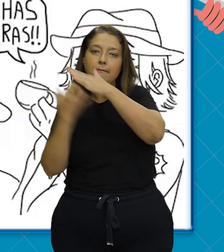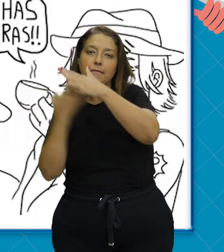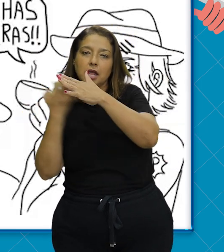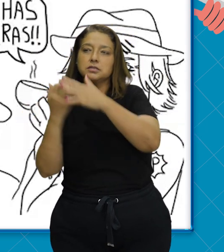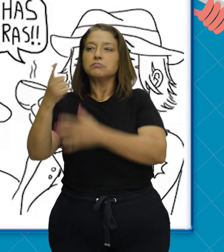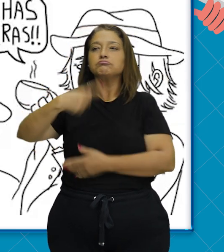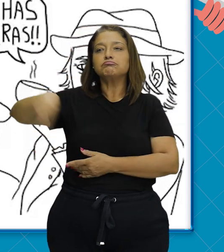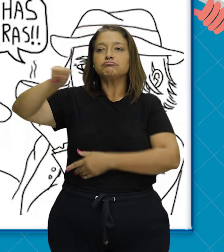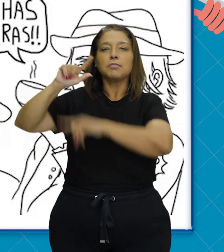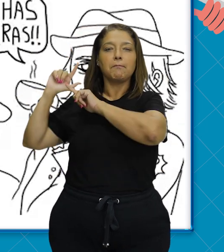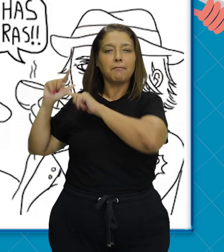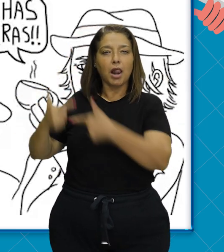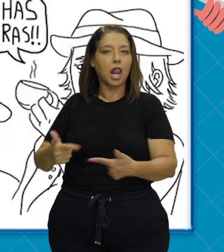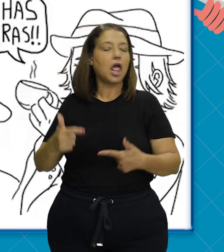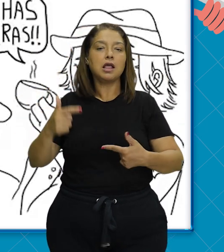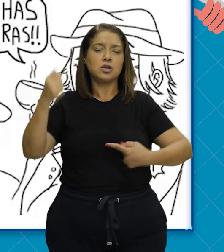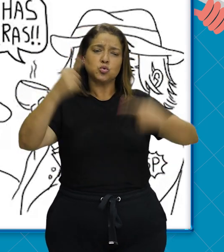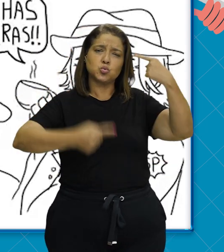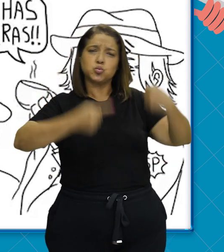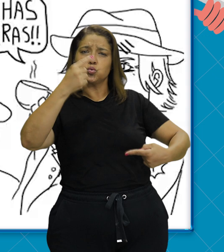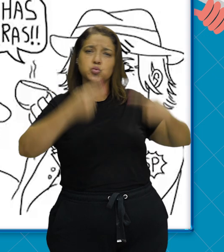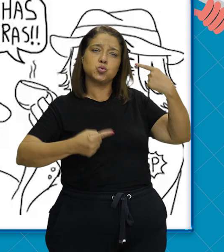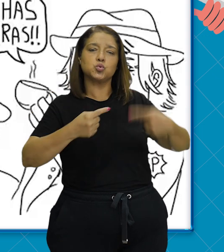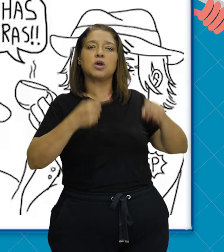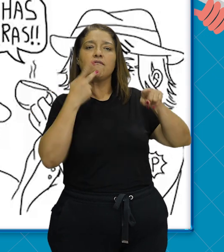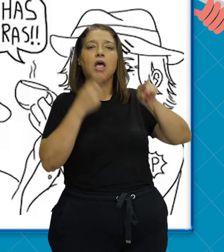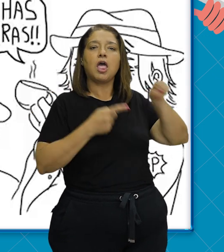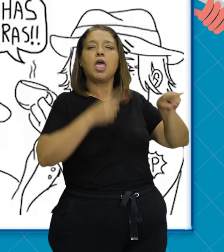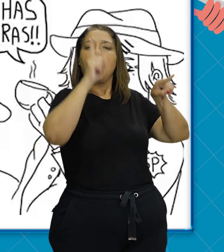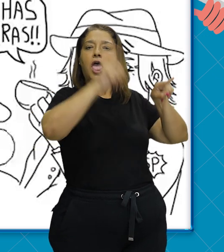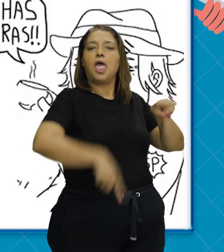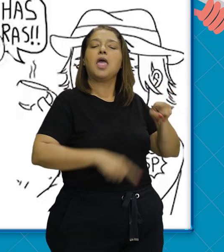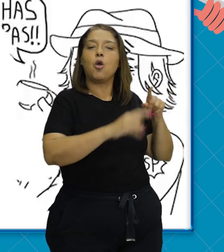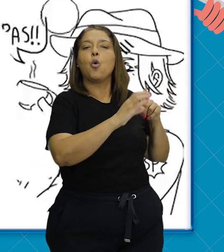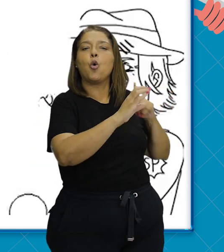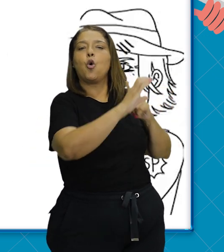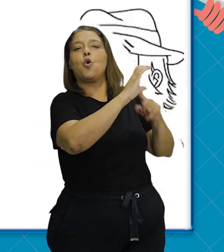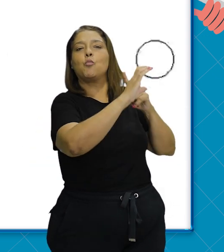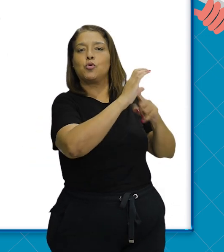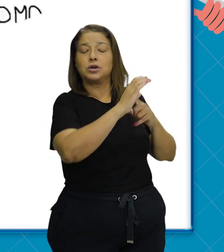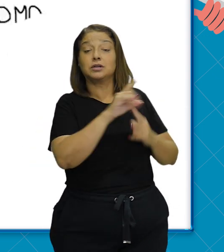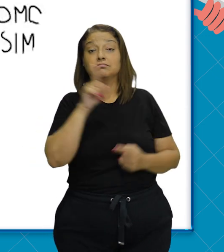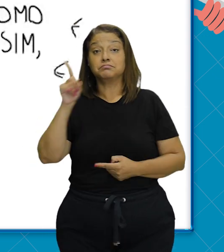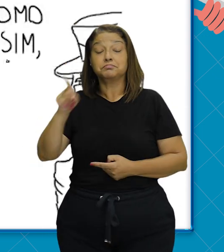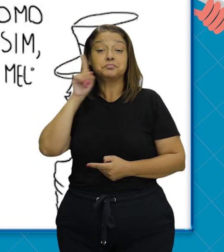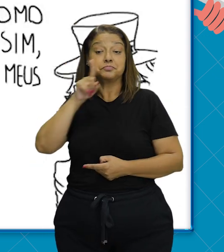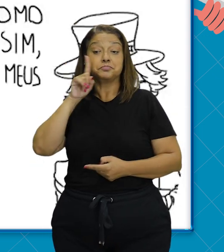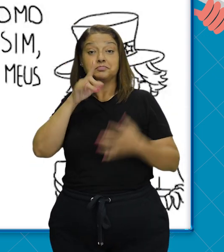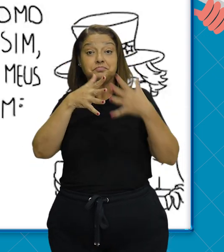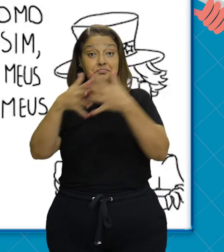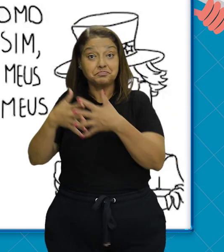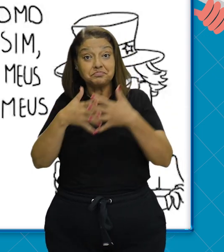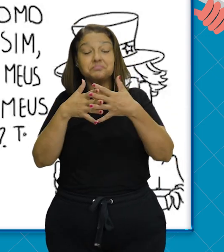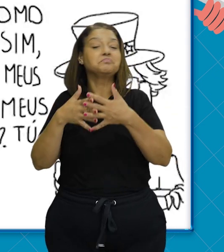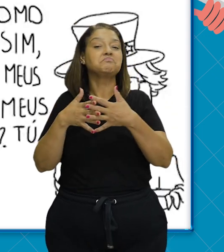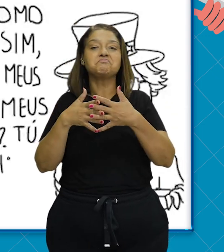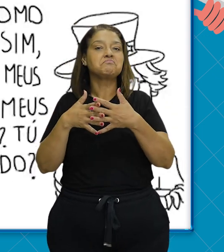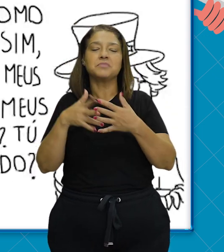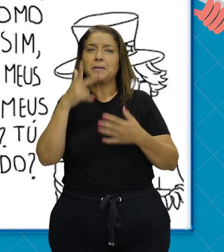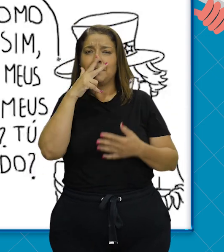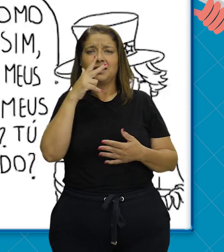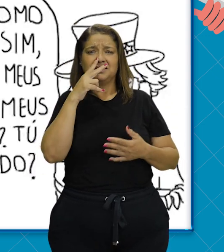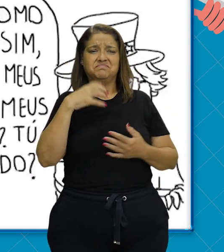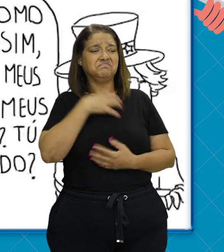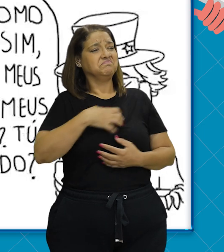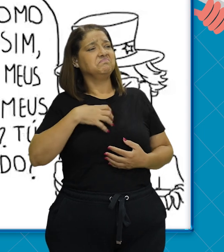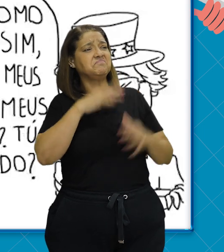e parcelas conservadoras, que chamavam Jango de comunista. Os Estados Unidos, ainda por cima, não ficou nem um pouco